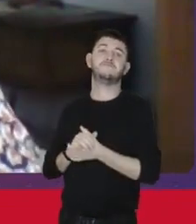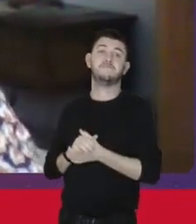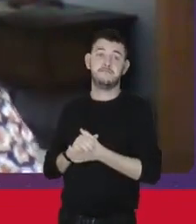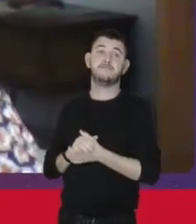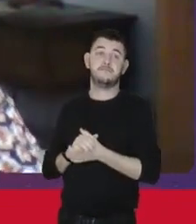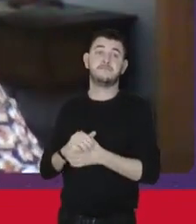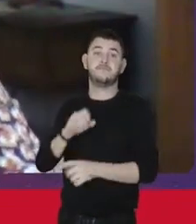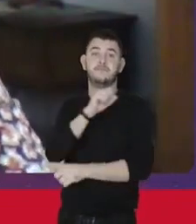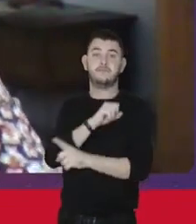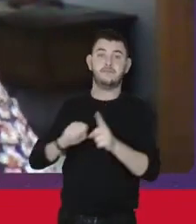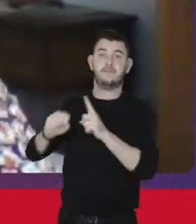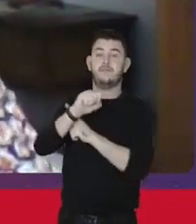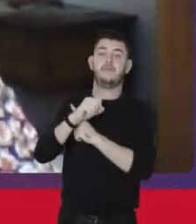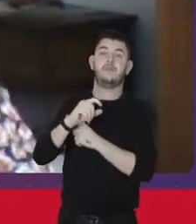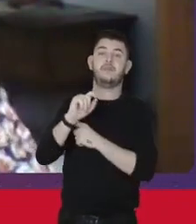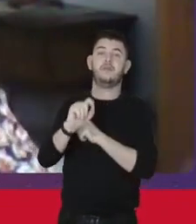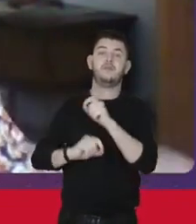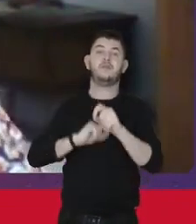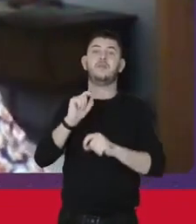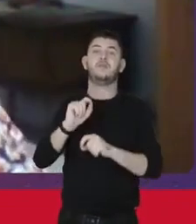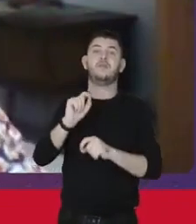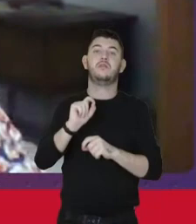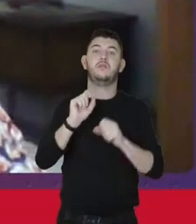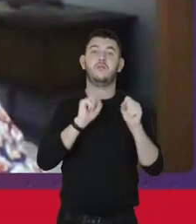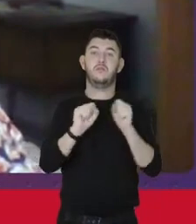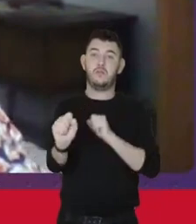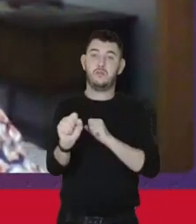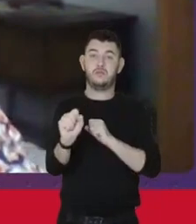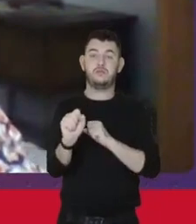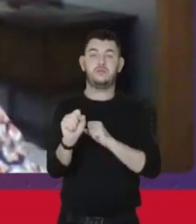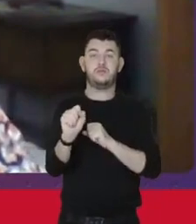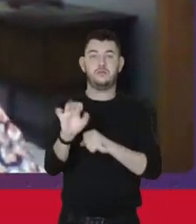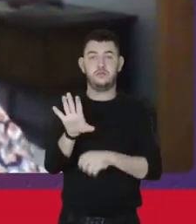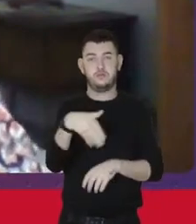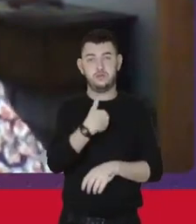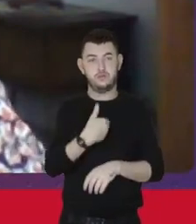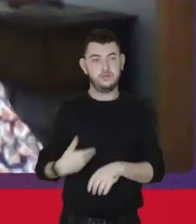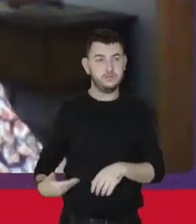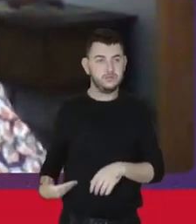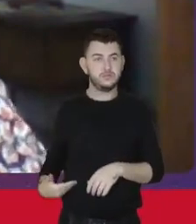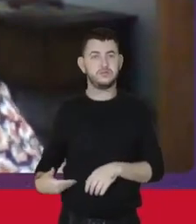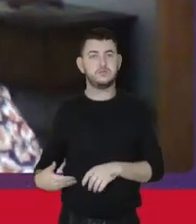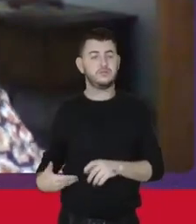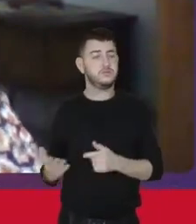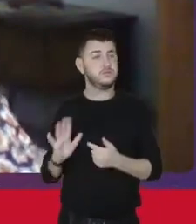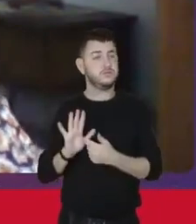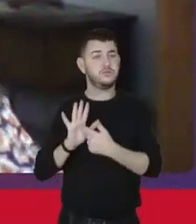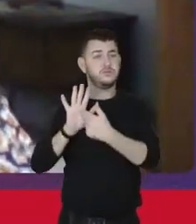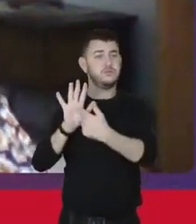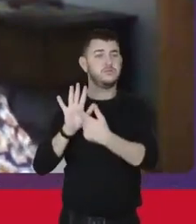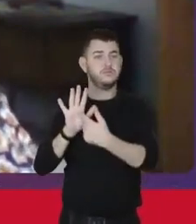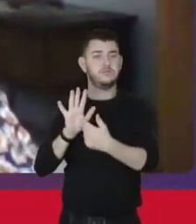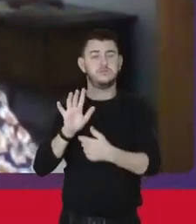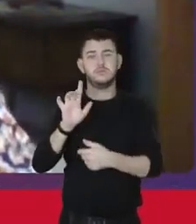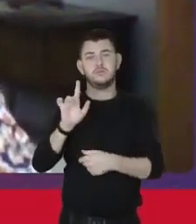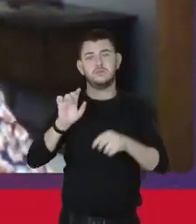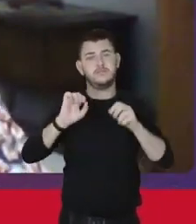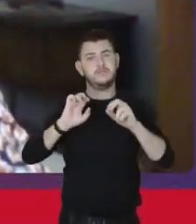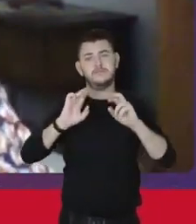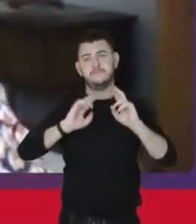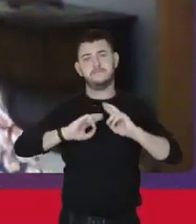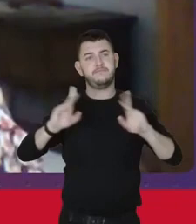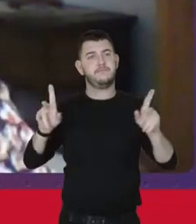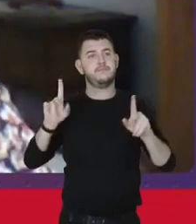uma sociedade em que o poder público se mostrou completamente